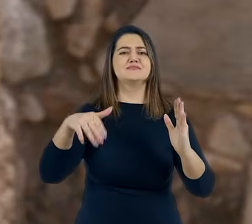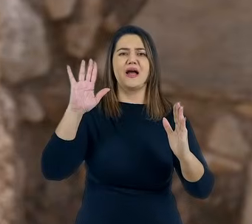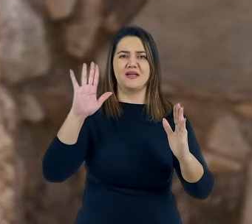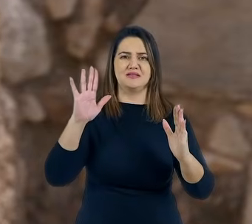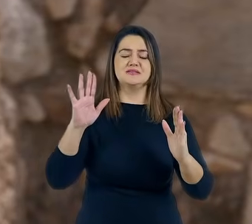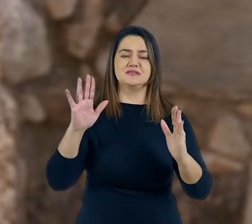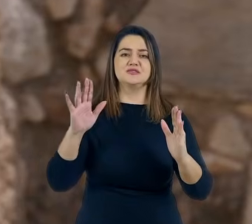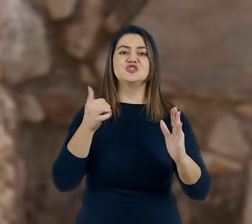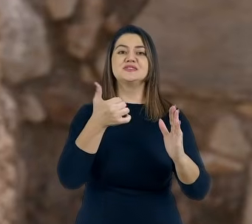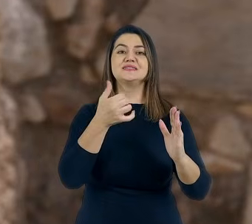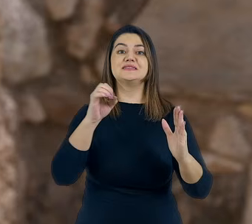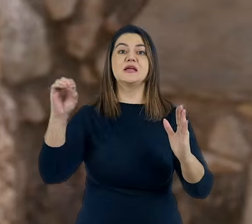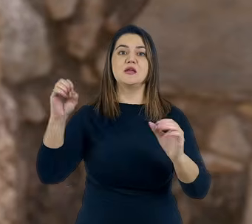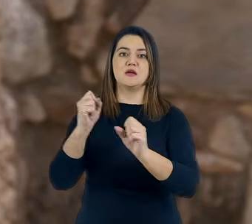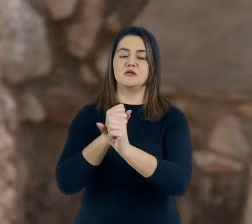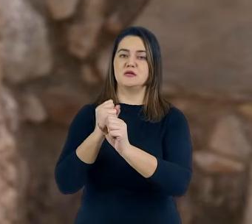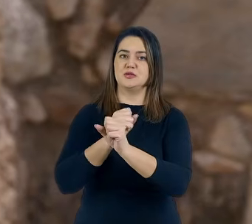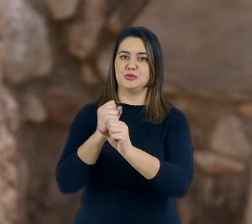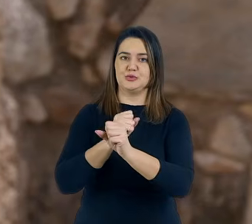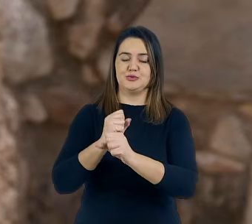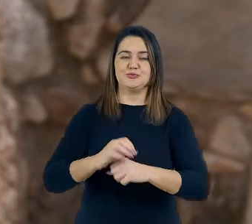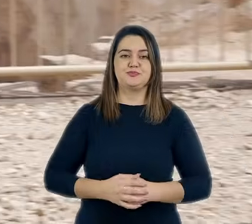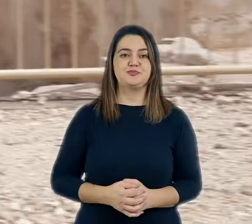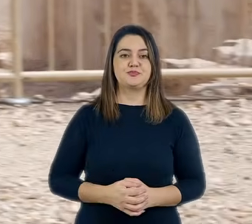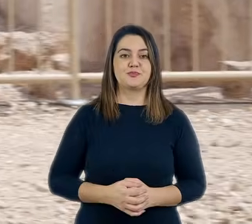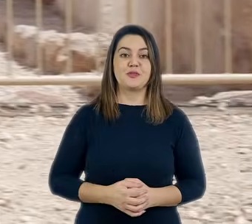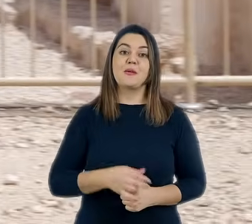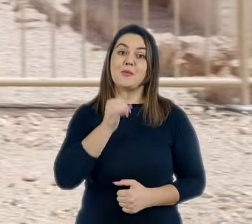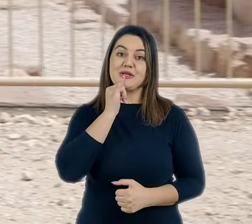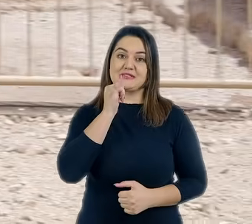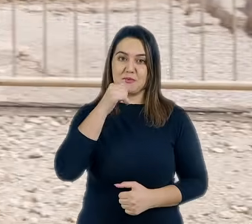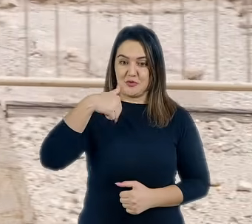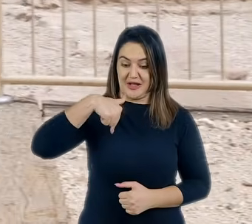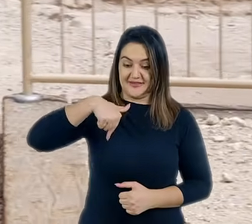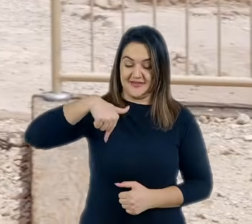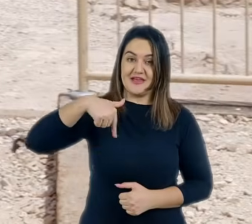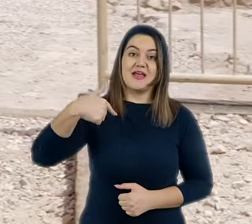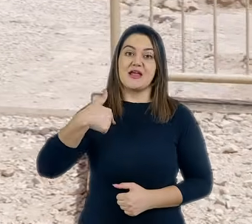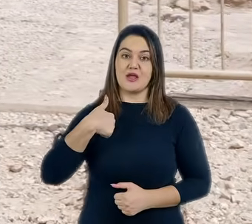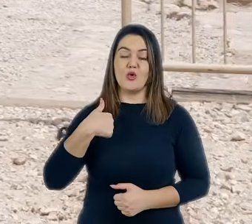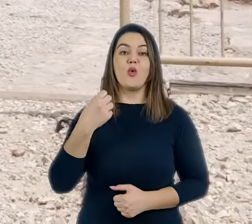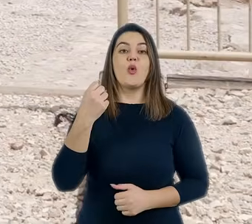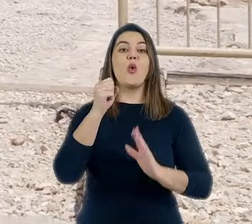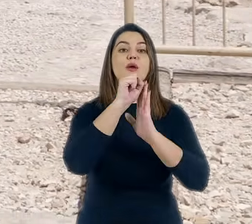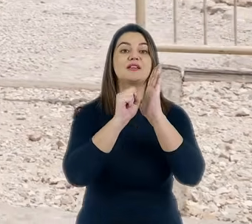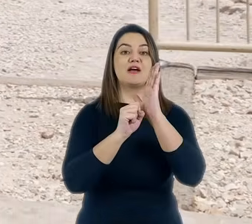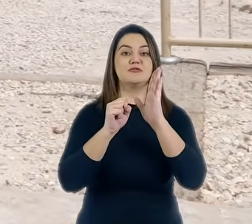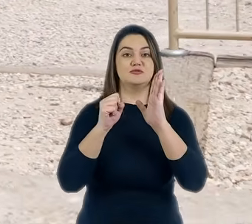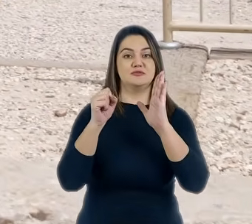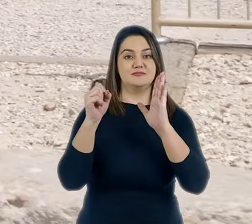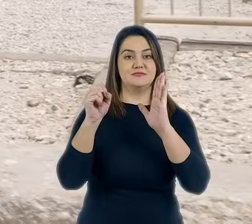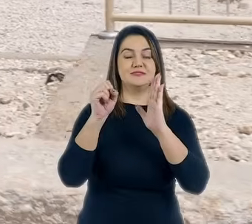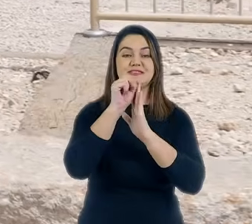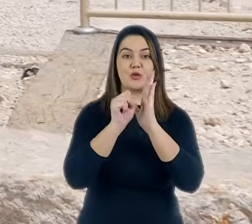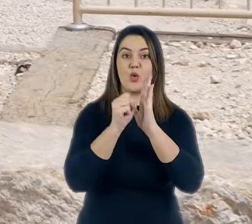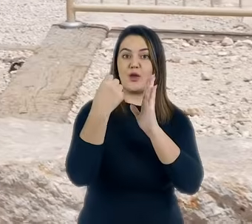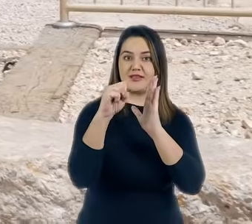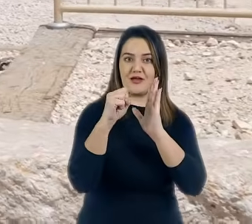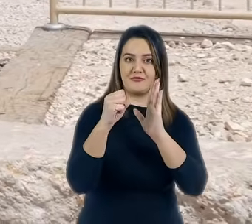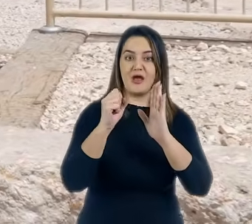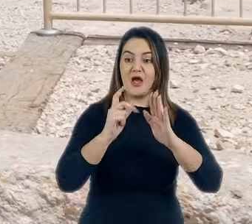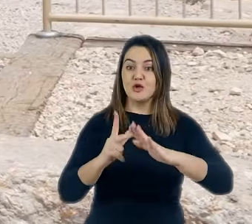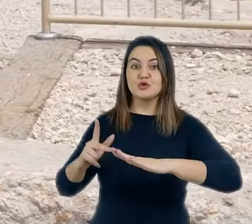Porque você quer ver o andar no tempo? Muito bem. Aqui eu estou no 8º século a.C., como eu falei. Quando eu